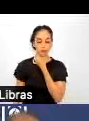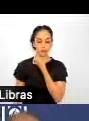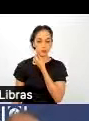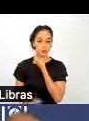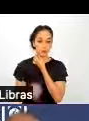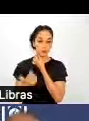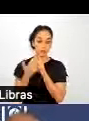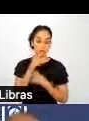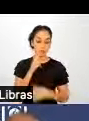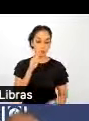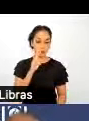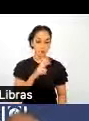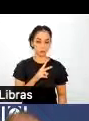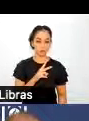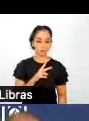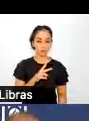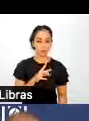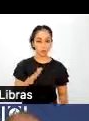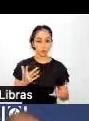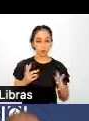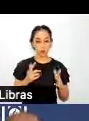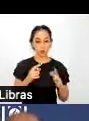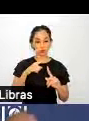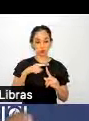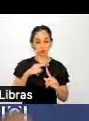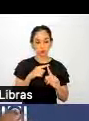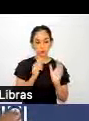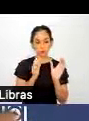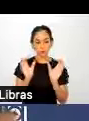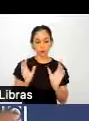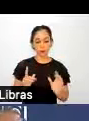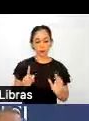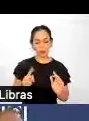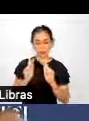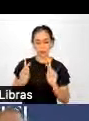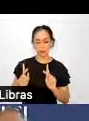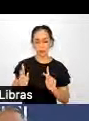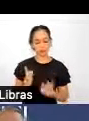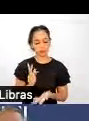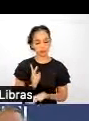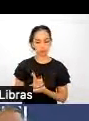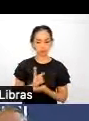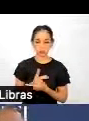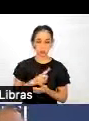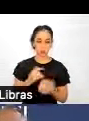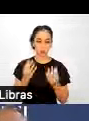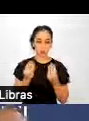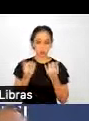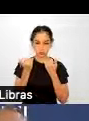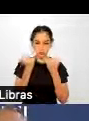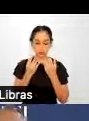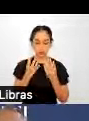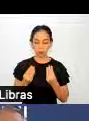pelo diagrama que pela quadro de categorias, que é um programa já bastante sólido, que tem muita informação, tem muitos elementos,